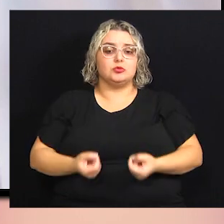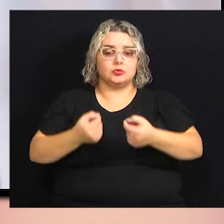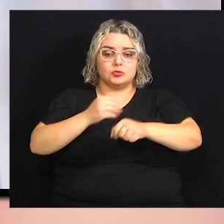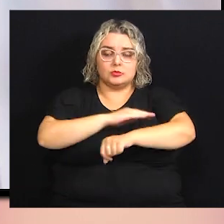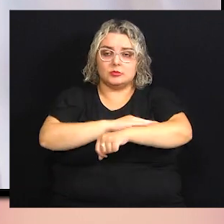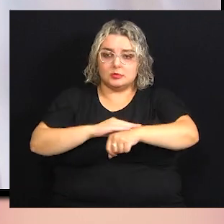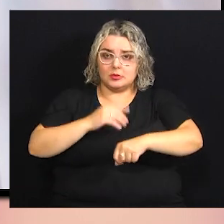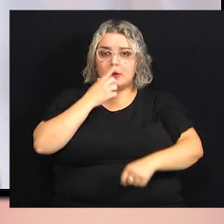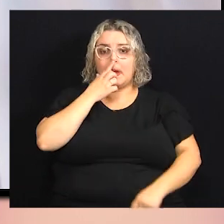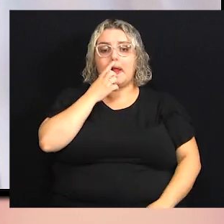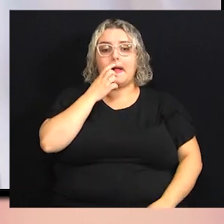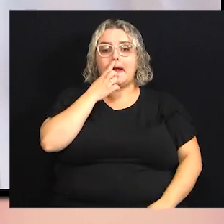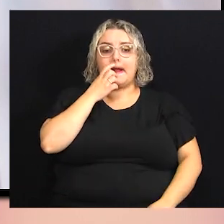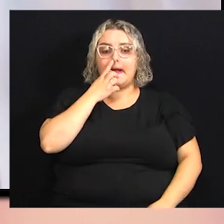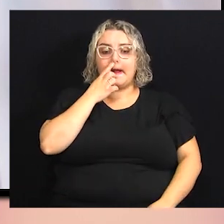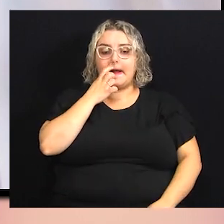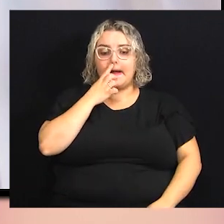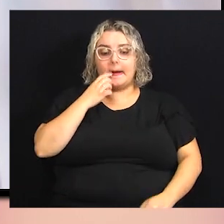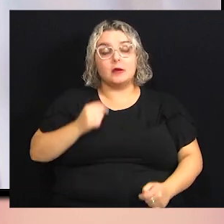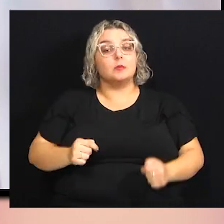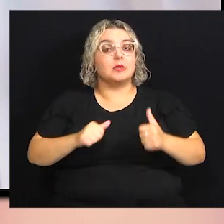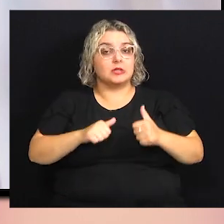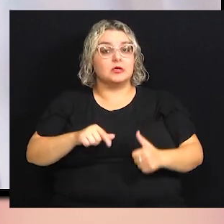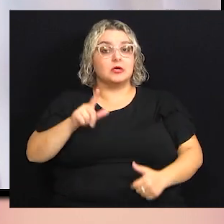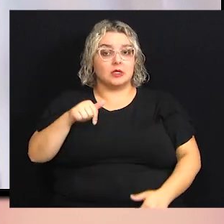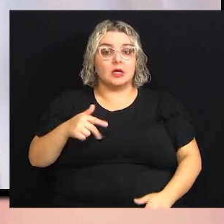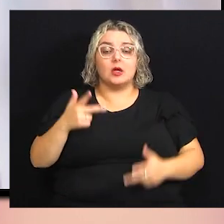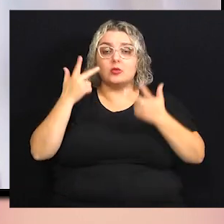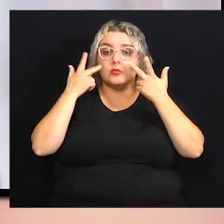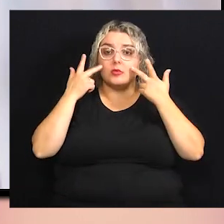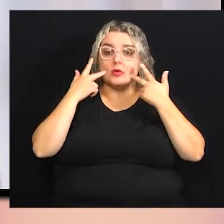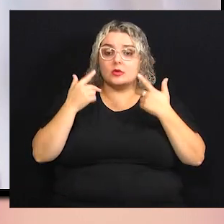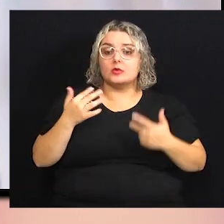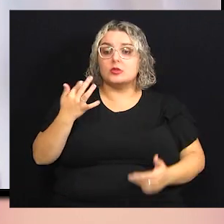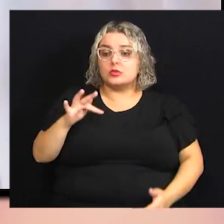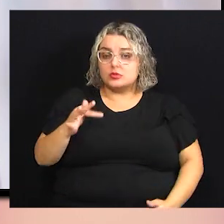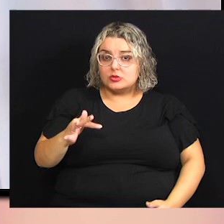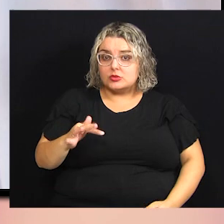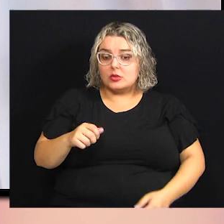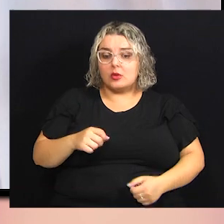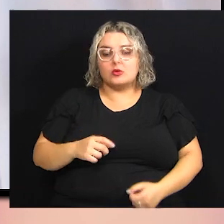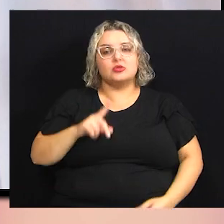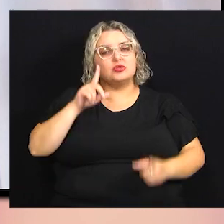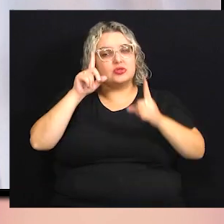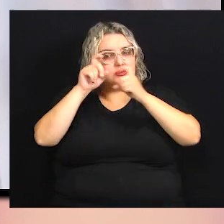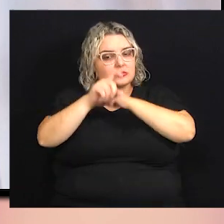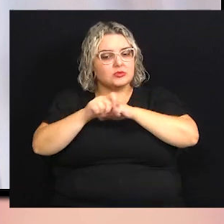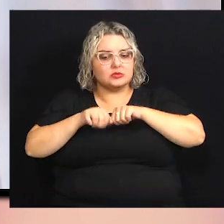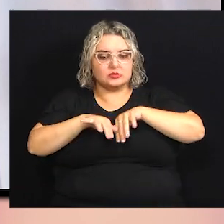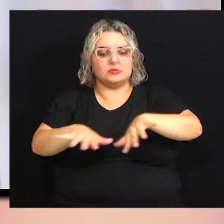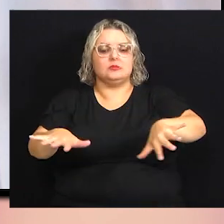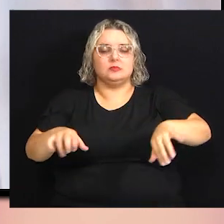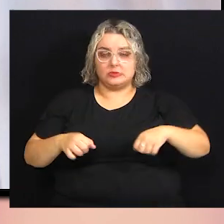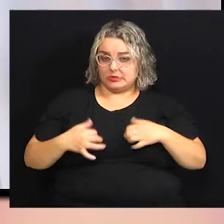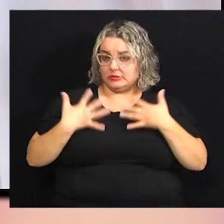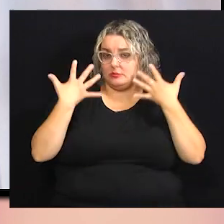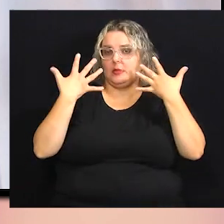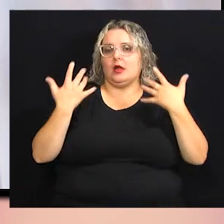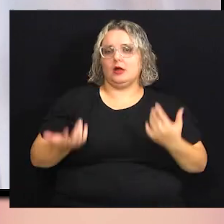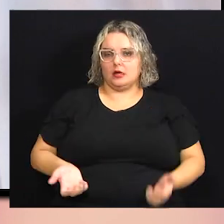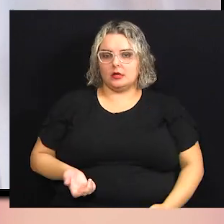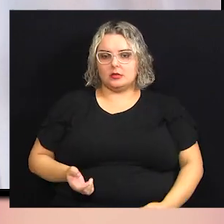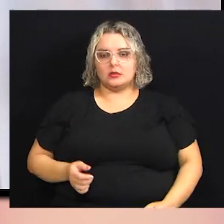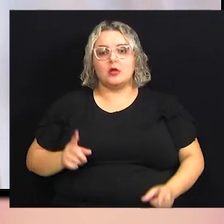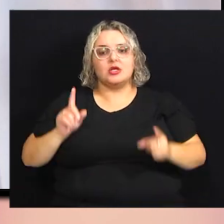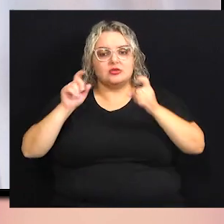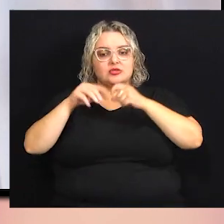cânceres de pele, e a grande vantagem é que são geralmente lesões que raramente se espalham pelo corpo, então é muito